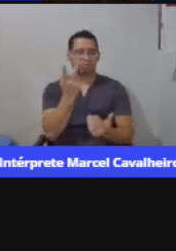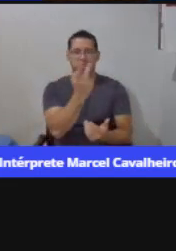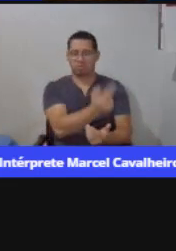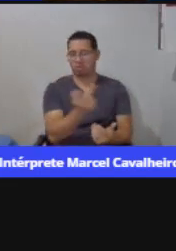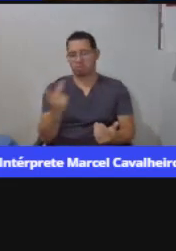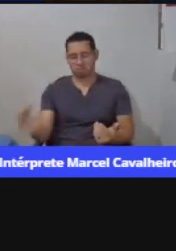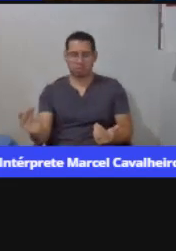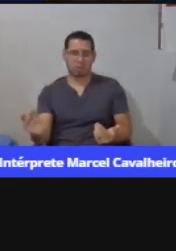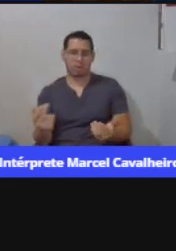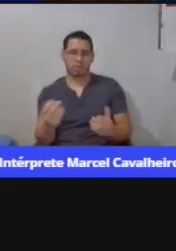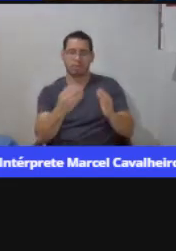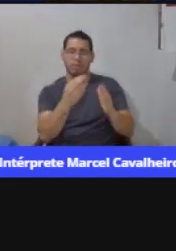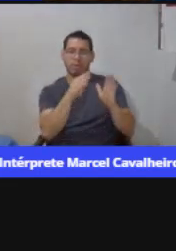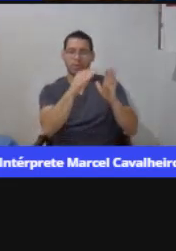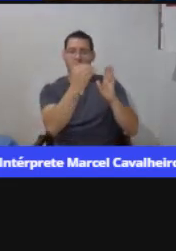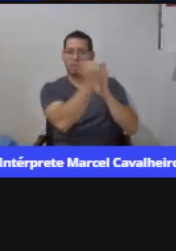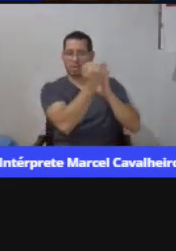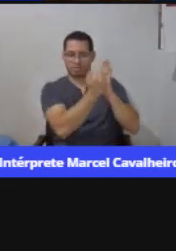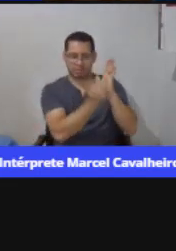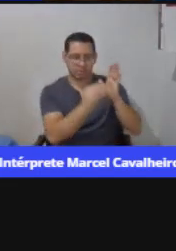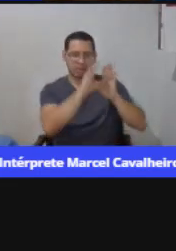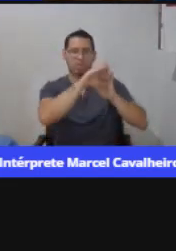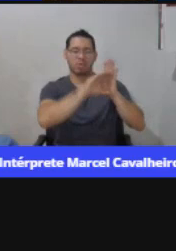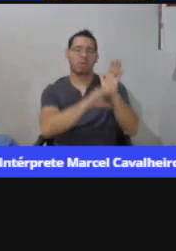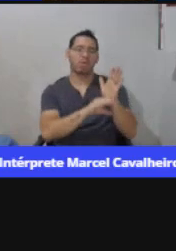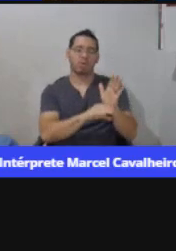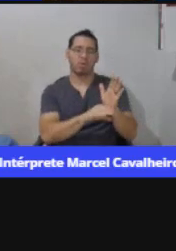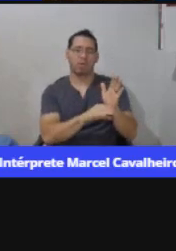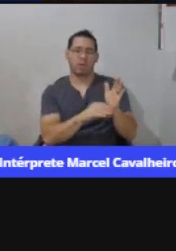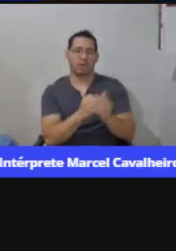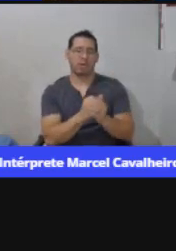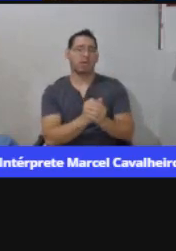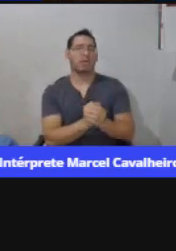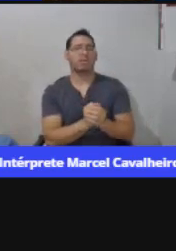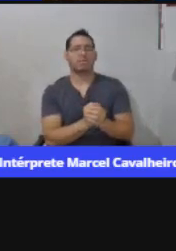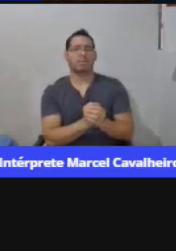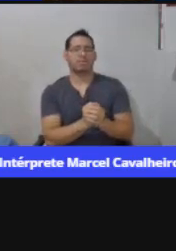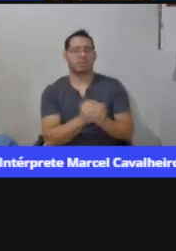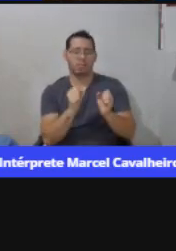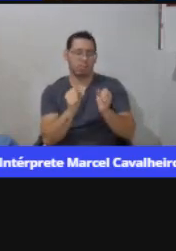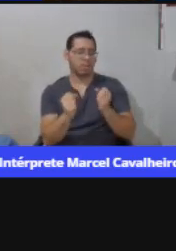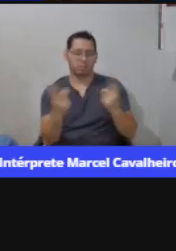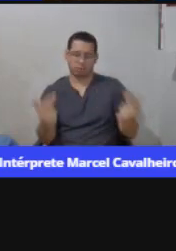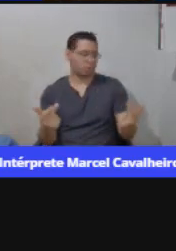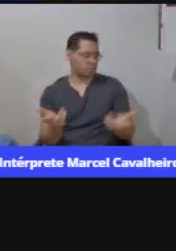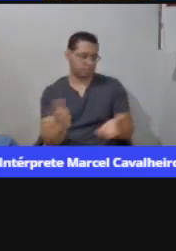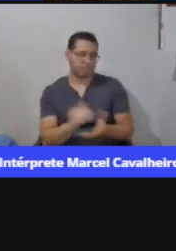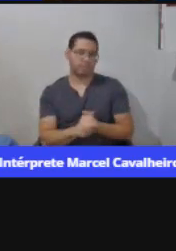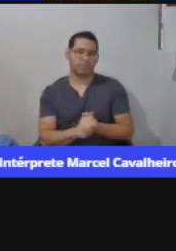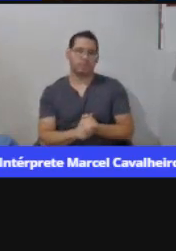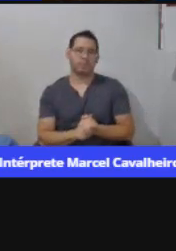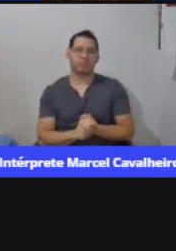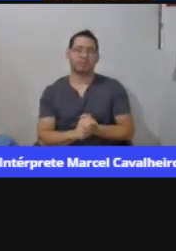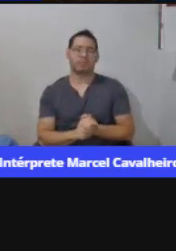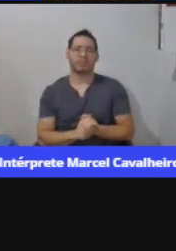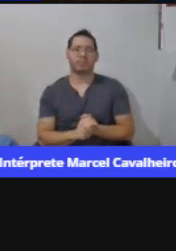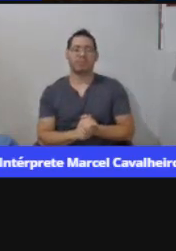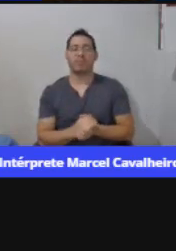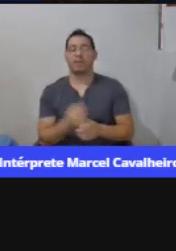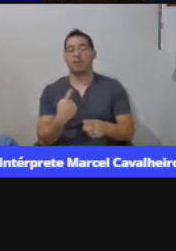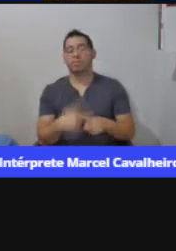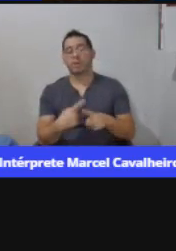curricular, quanto pelo nosso novo documento, que é o referencial circunstancial, certo? E as